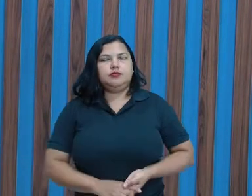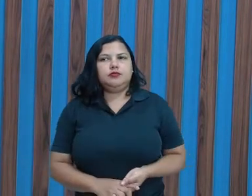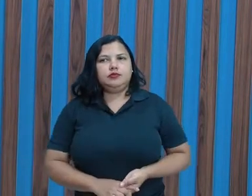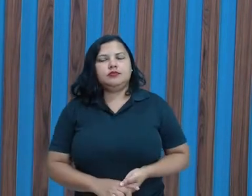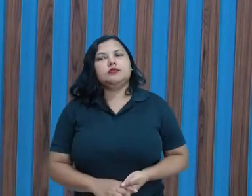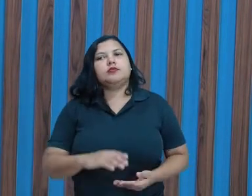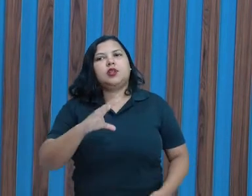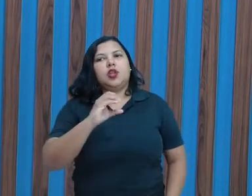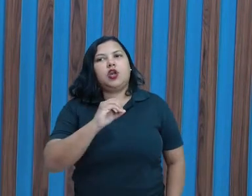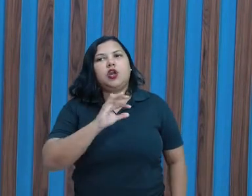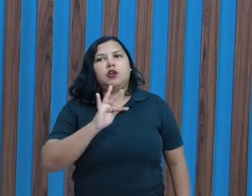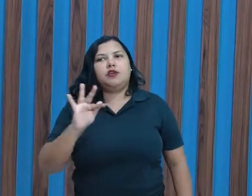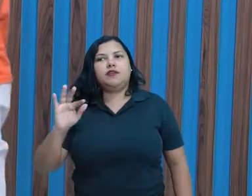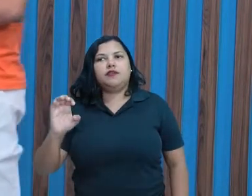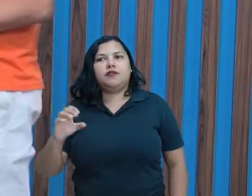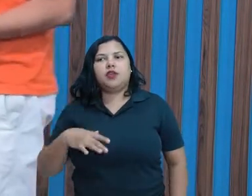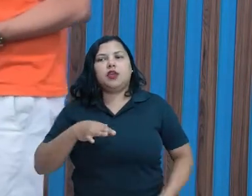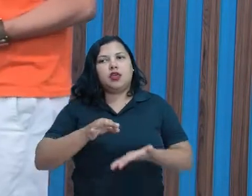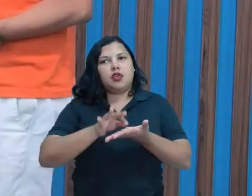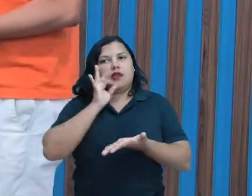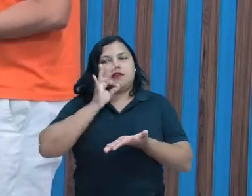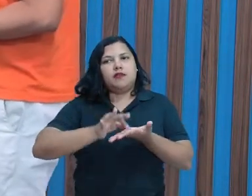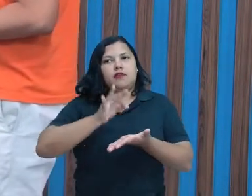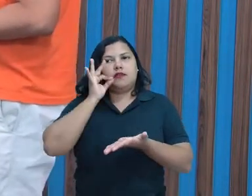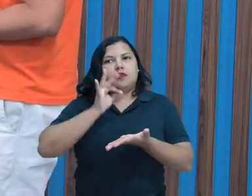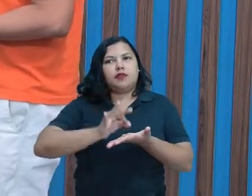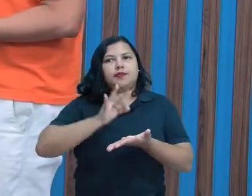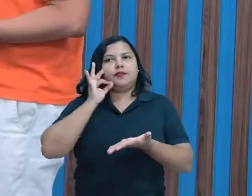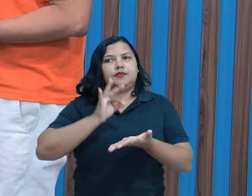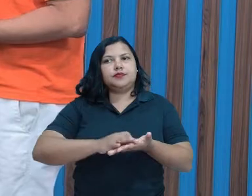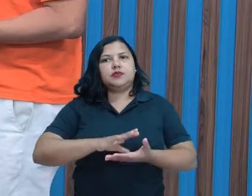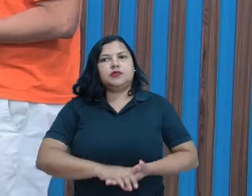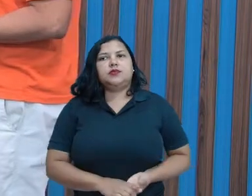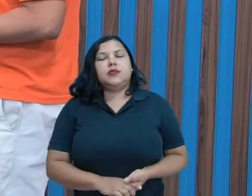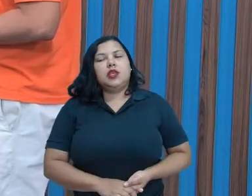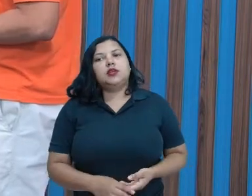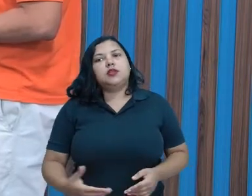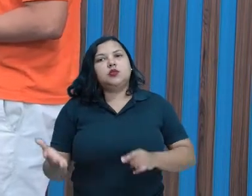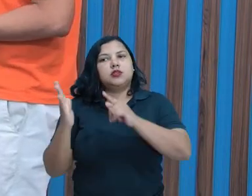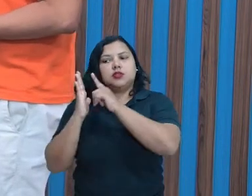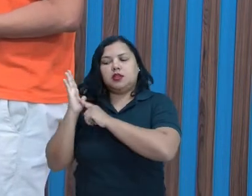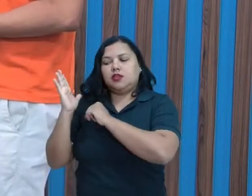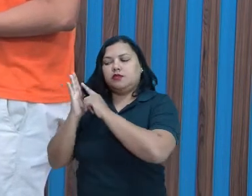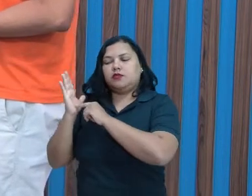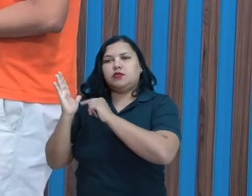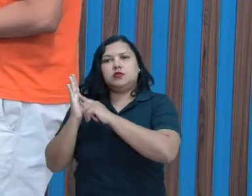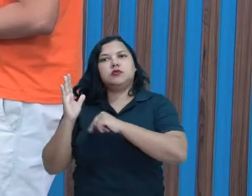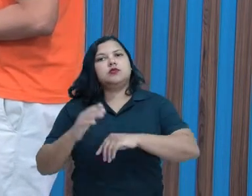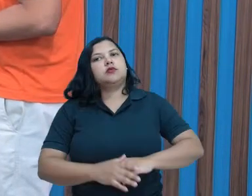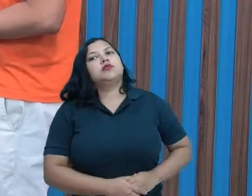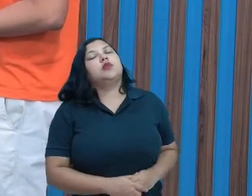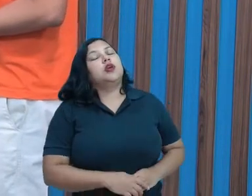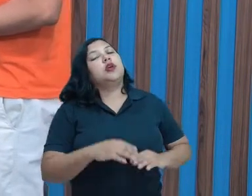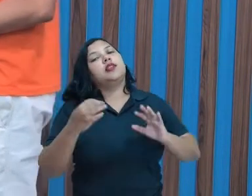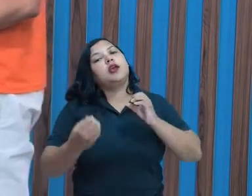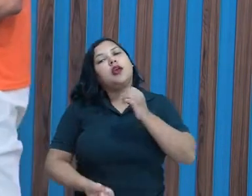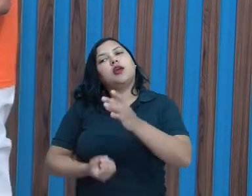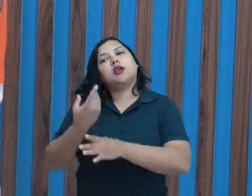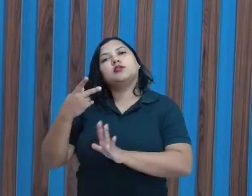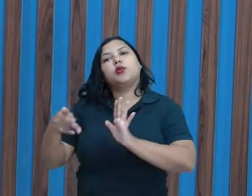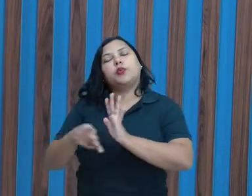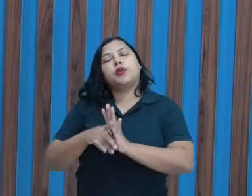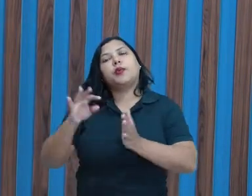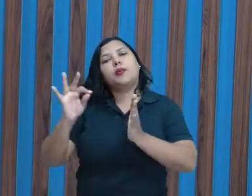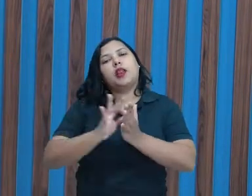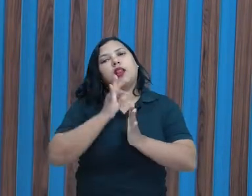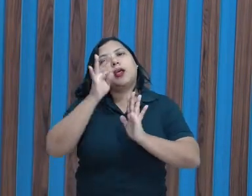laptop, né? Notebook, né? Coffee, não podia faltar, cell phone, telefone, celular, composition. Composition podia ser como